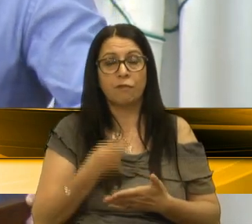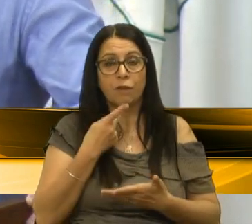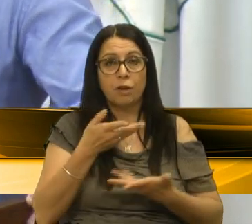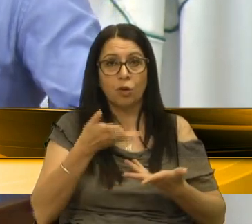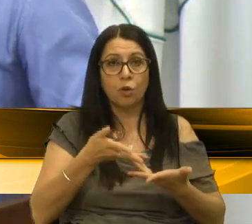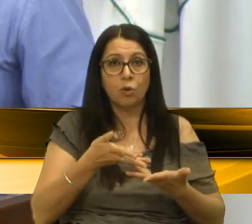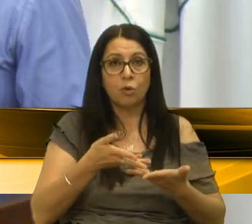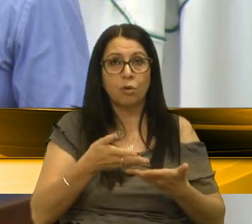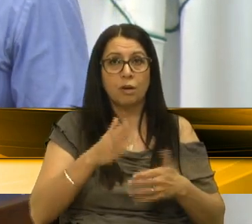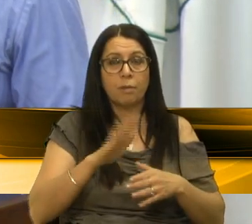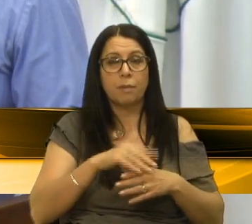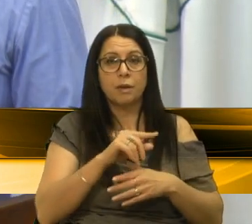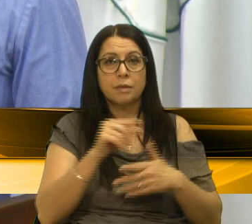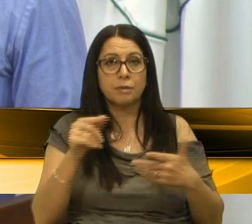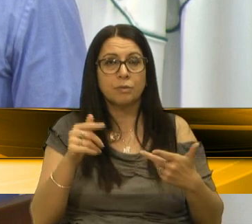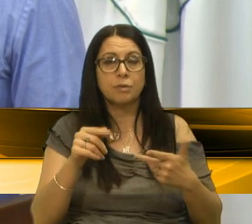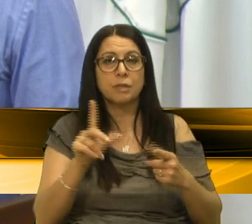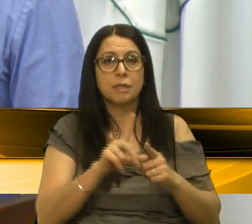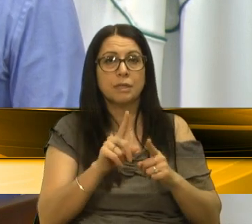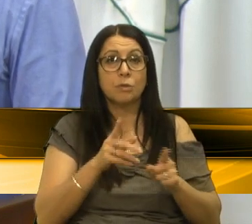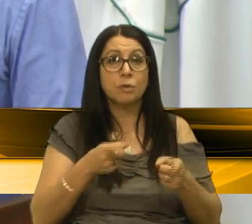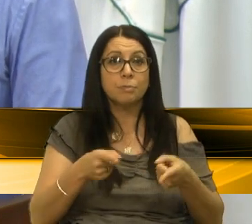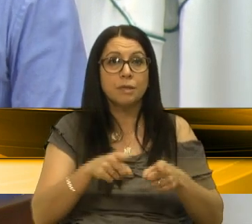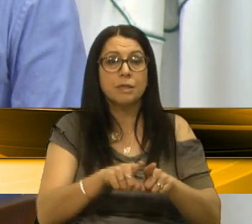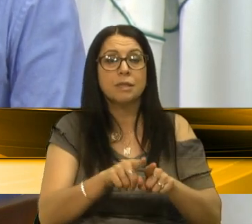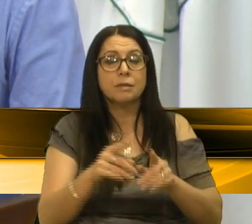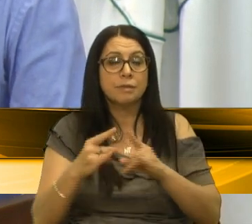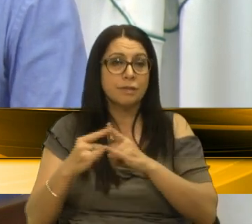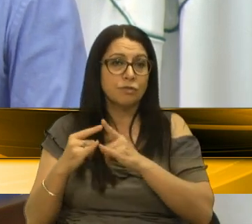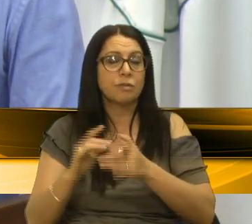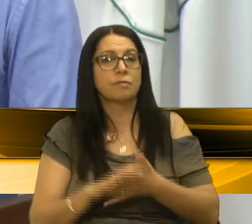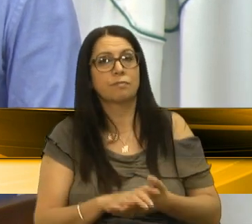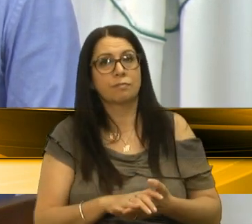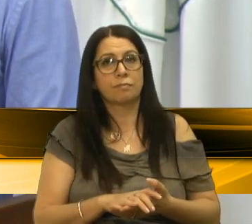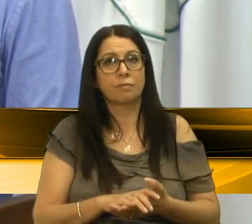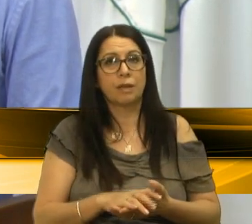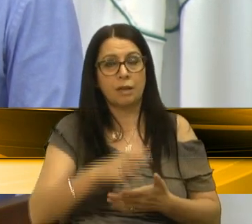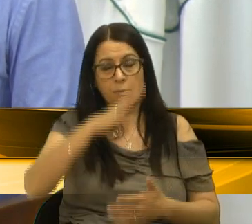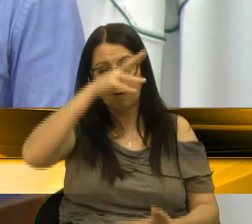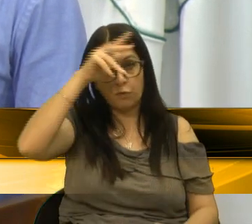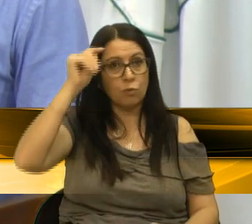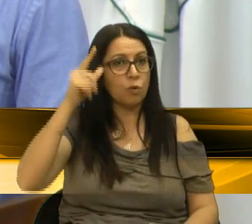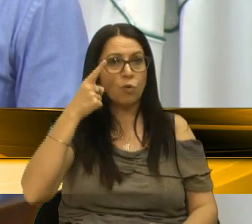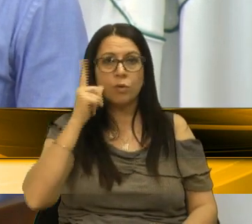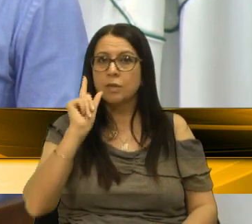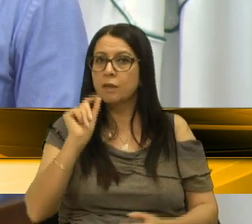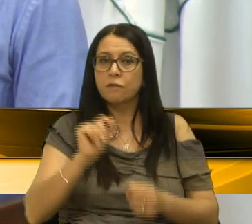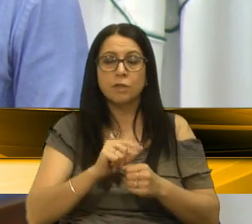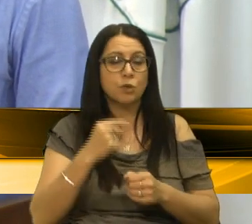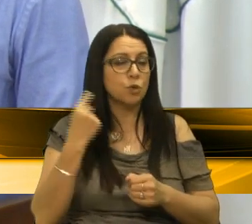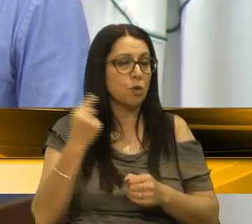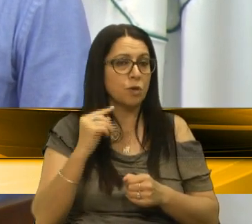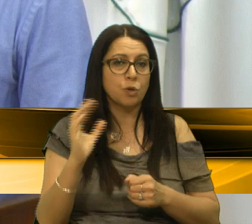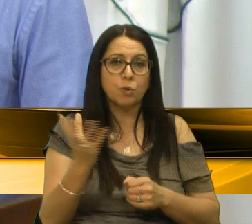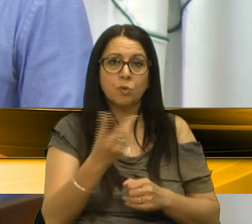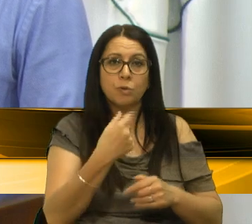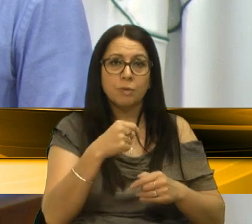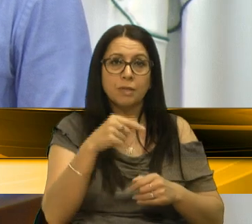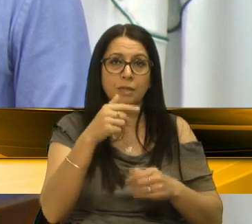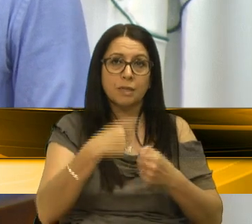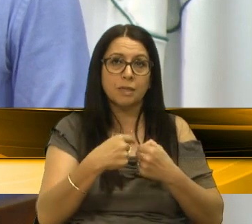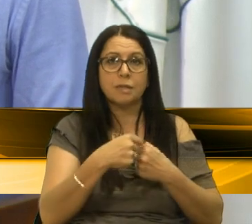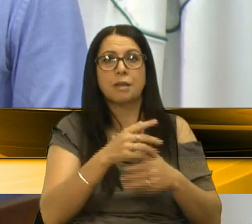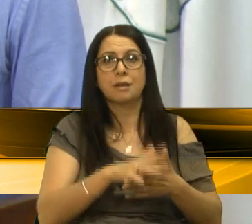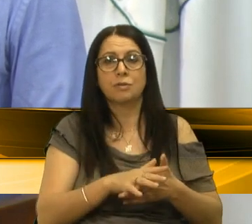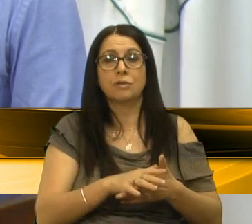de mais um ponto, que são as parcerias com entidades. A prefeitura não consegue fazer sozinha tudo o que precisa na cidade.